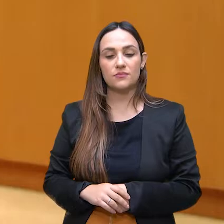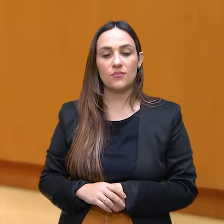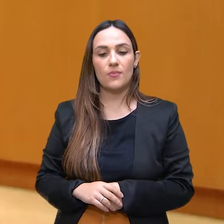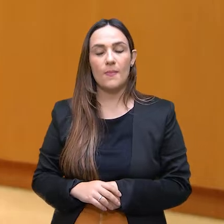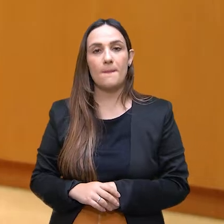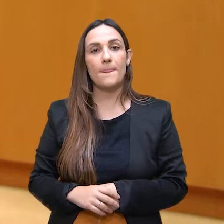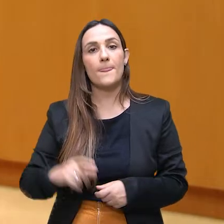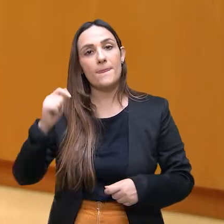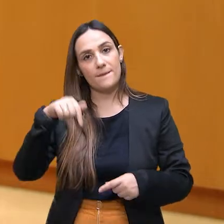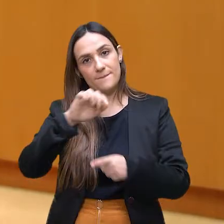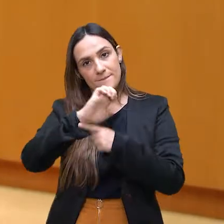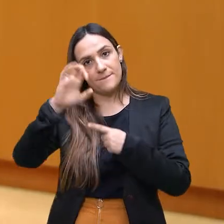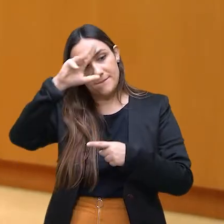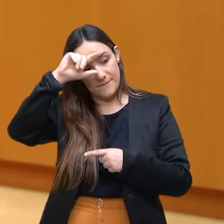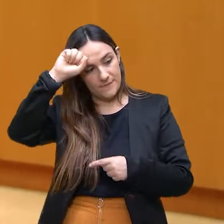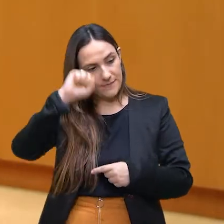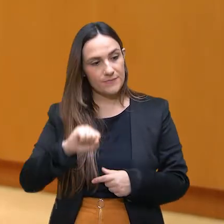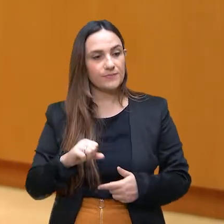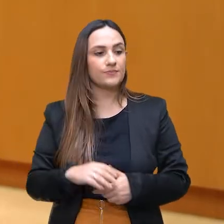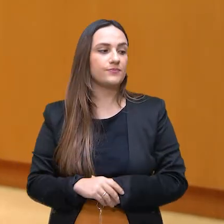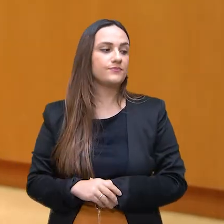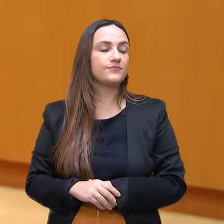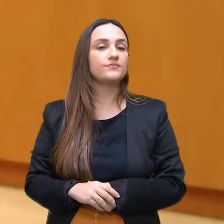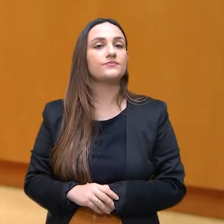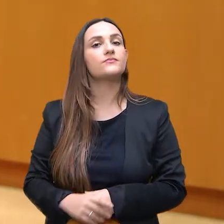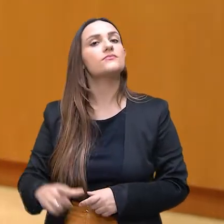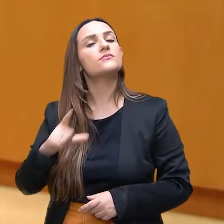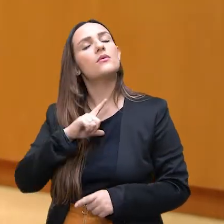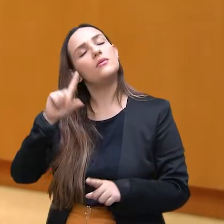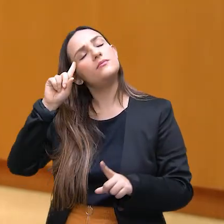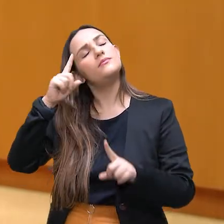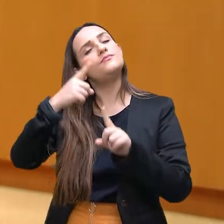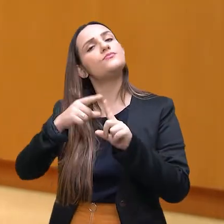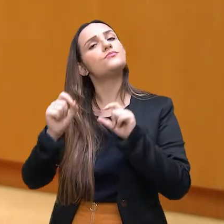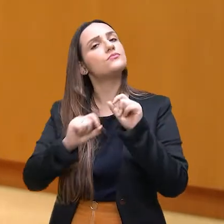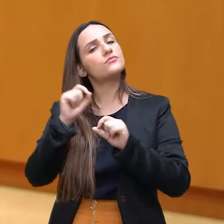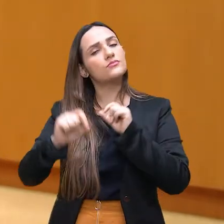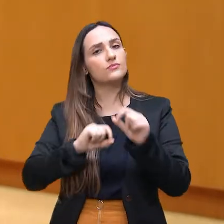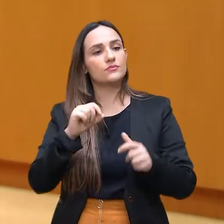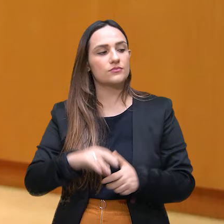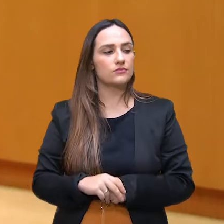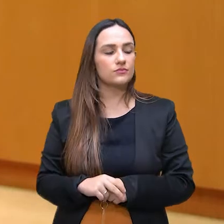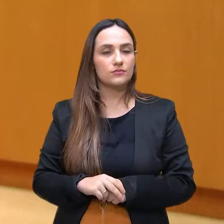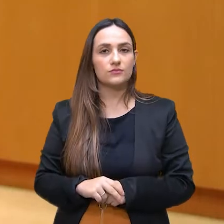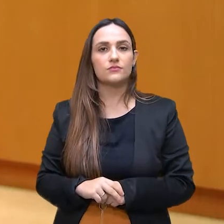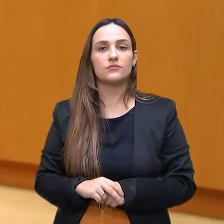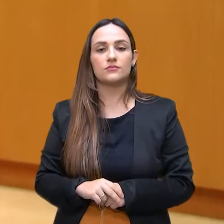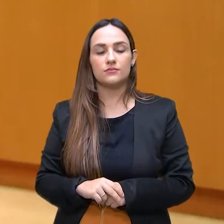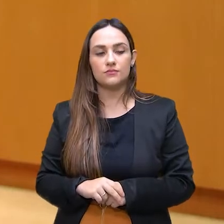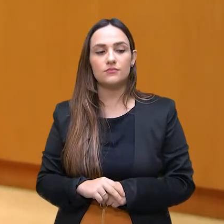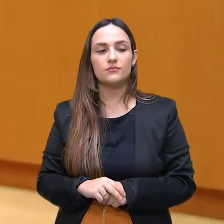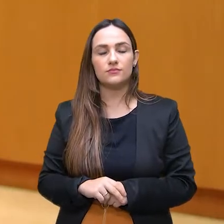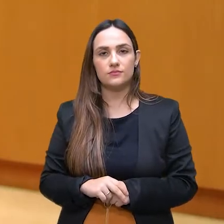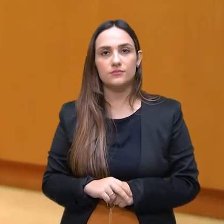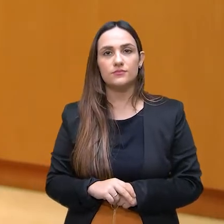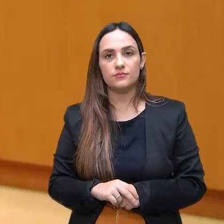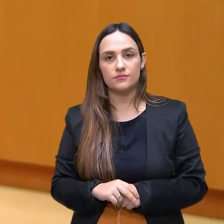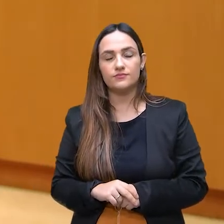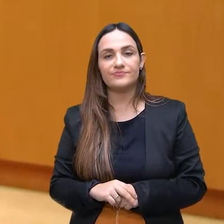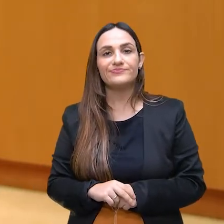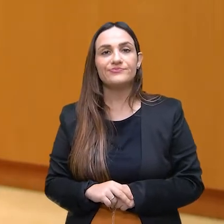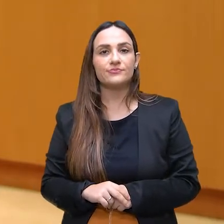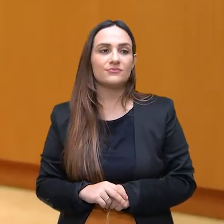uma intenção e realizamos isso de chamar o maior número possível